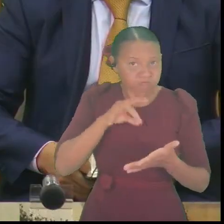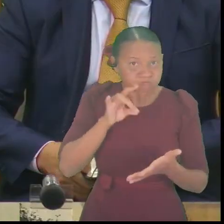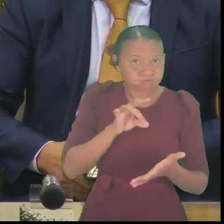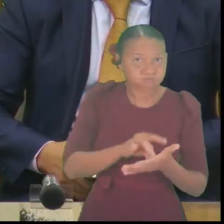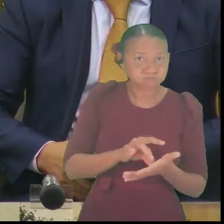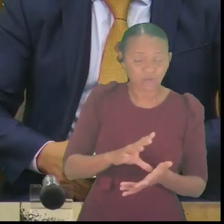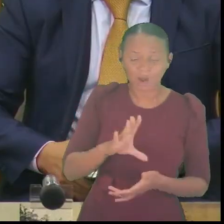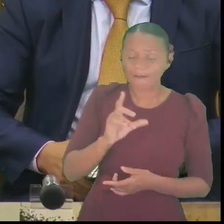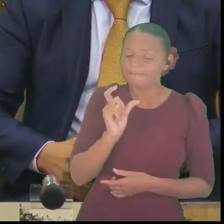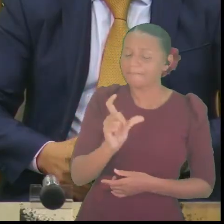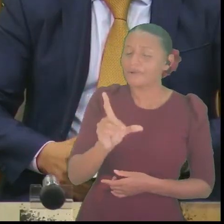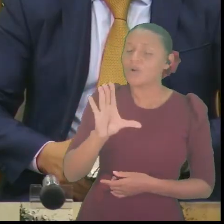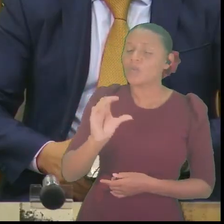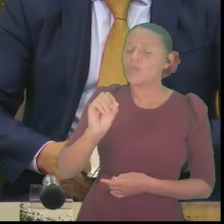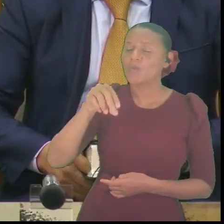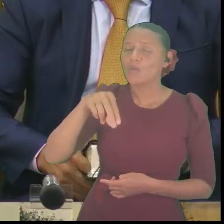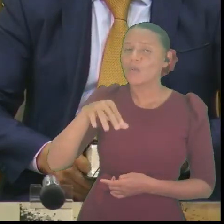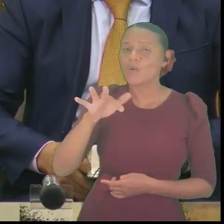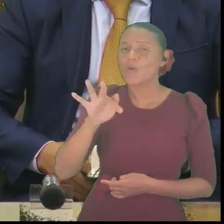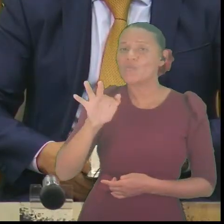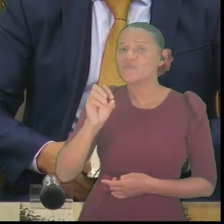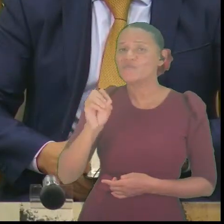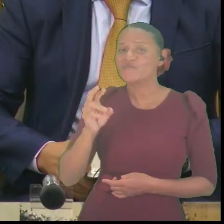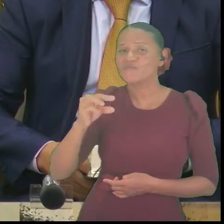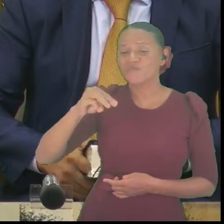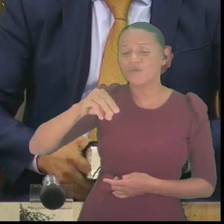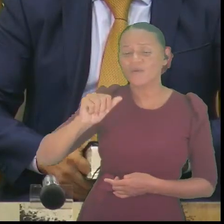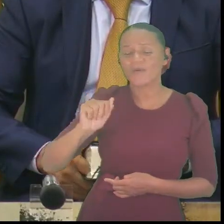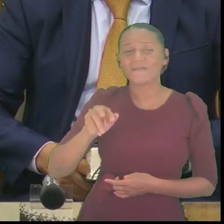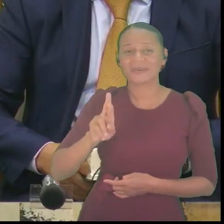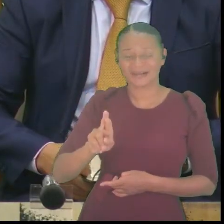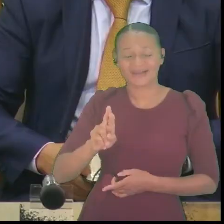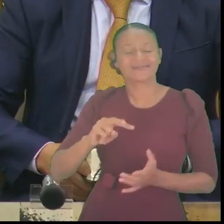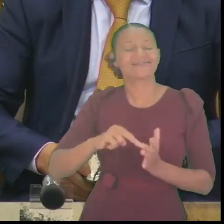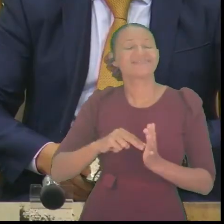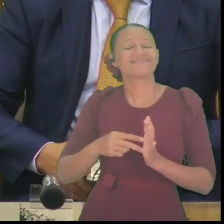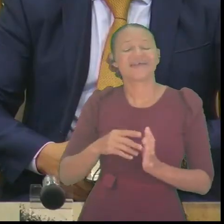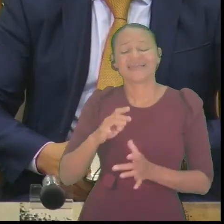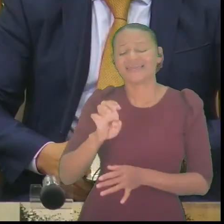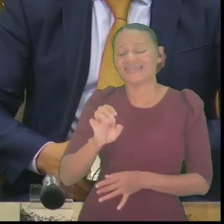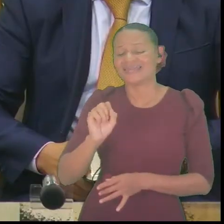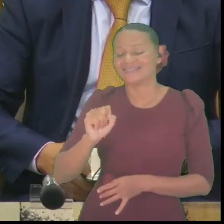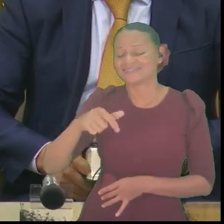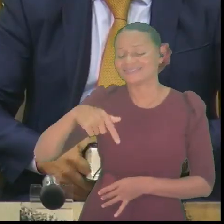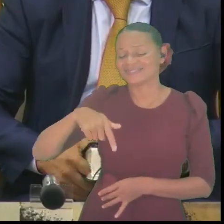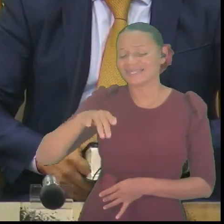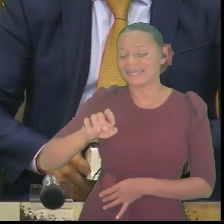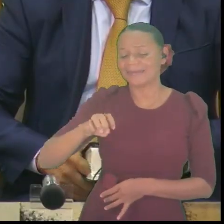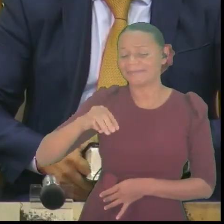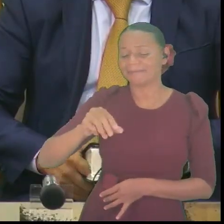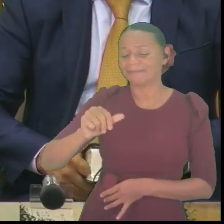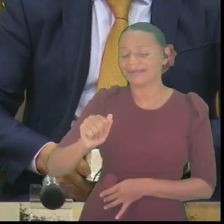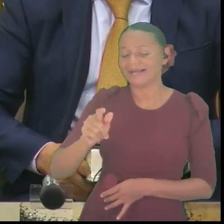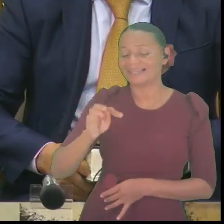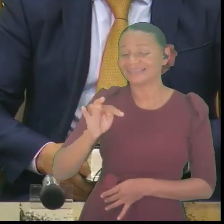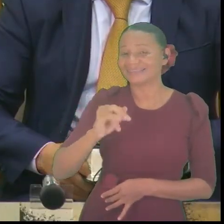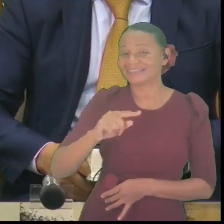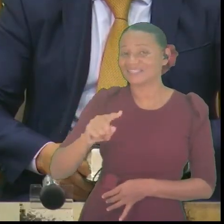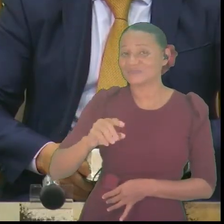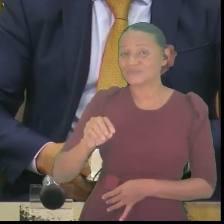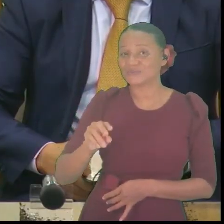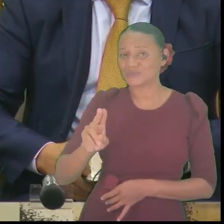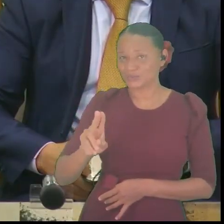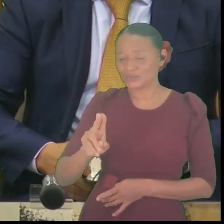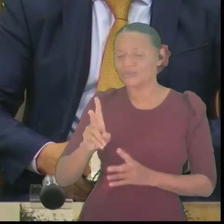palavra conformar é esquematizou na língua grega. É da onde vem a palavra esquema. Seria mais ou menos assim que